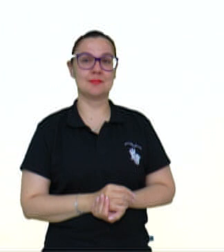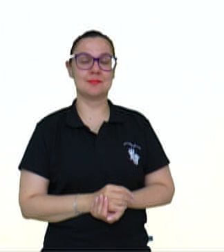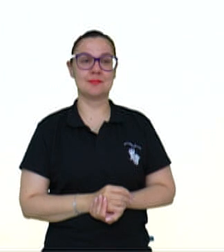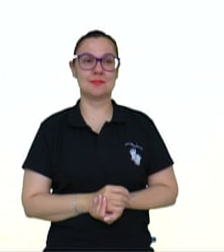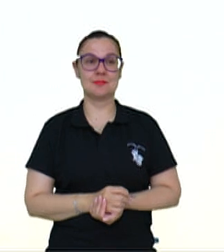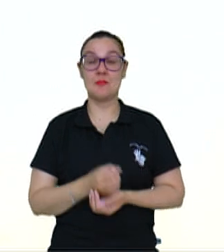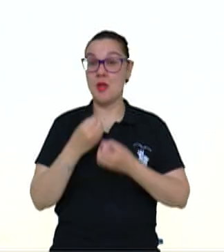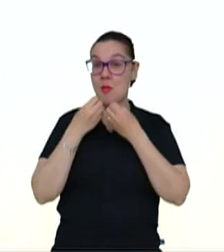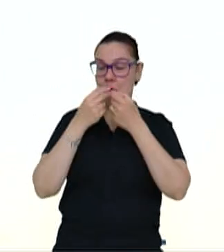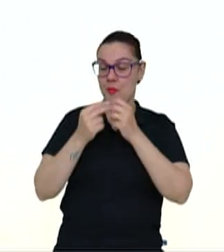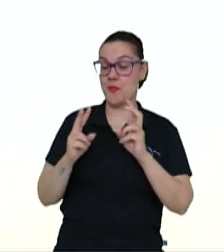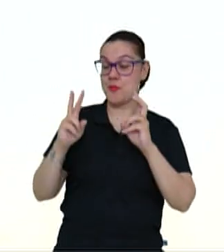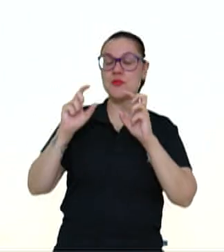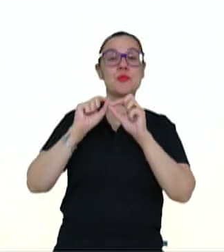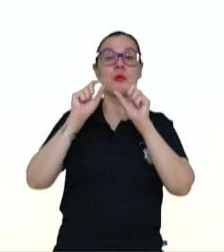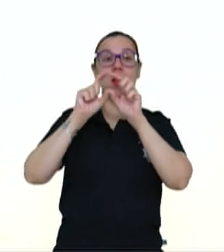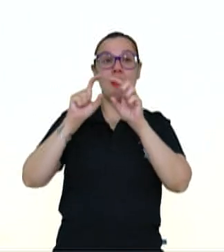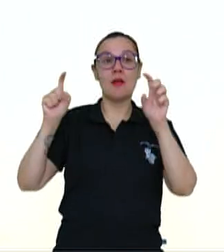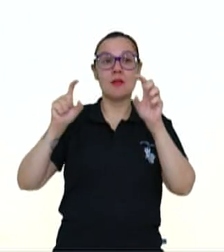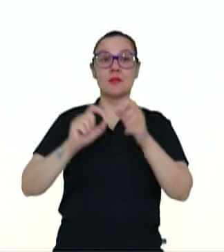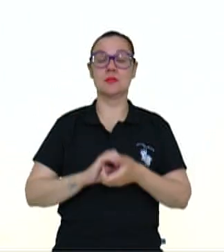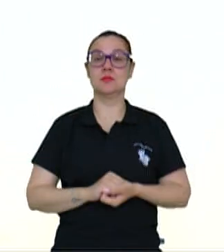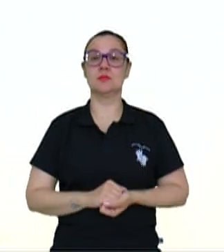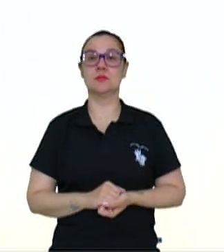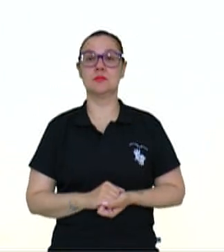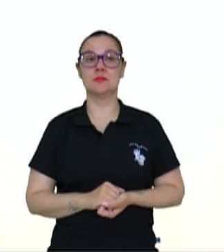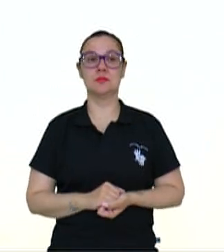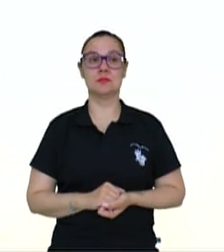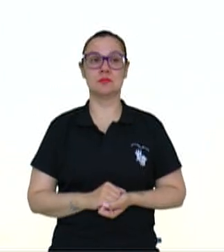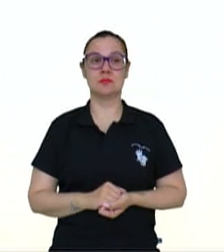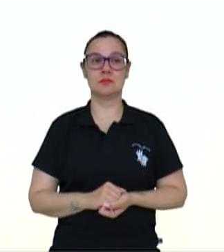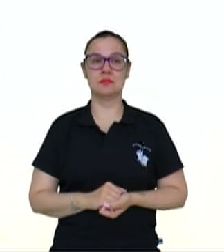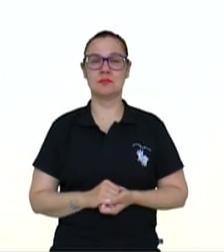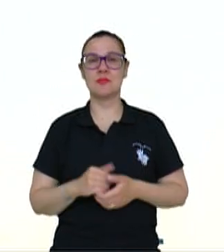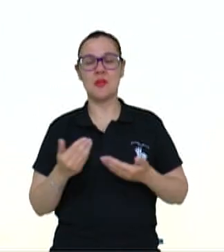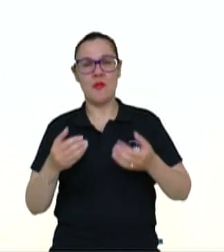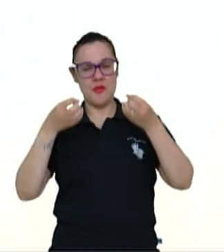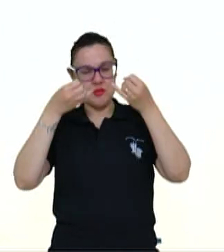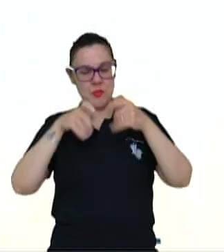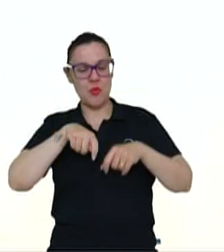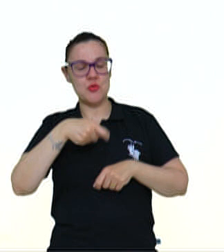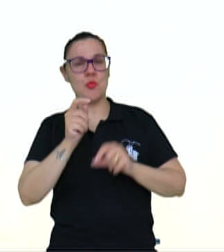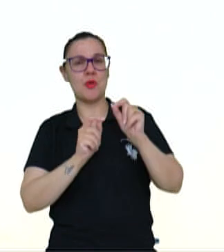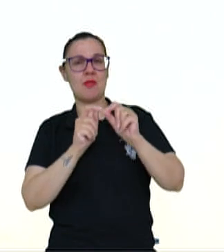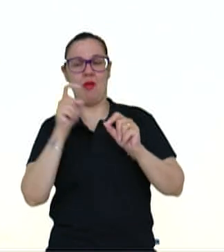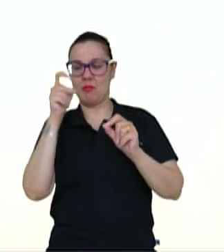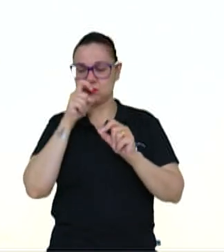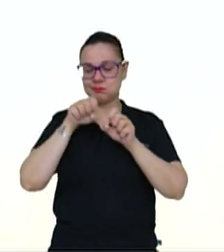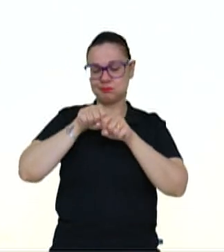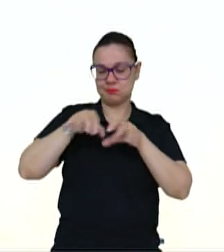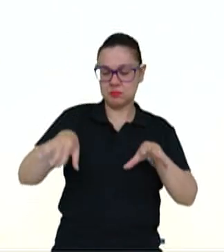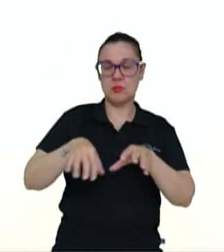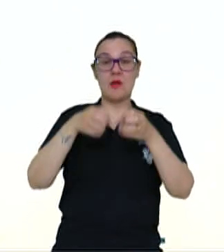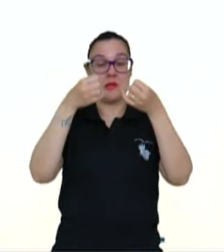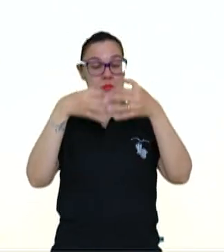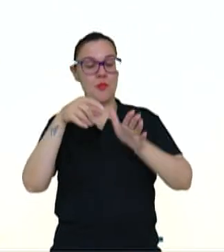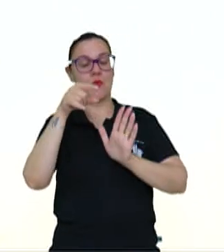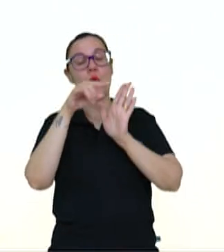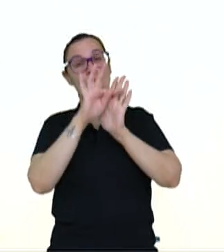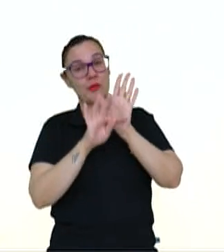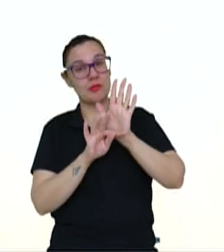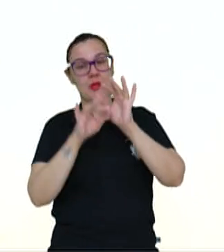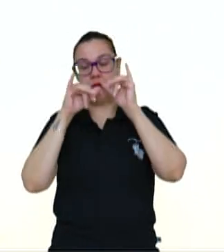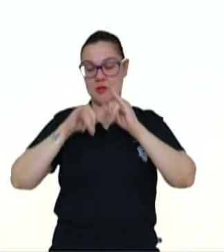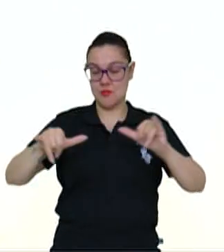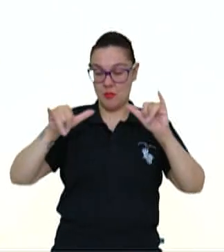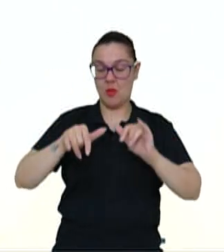nossa aula se intitulava Seria simplesmente verdade ou fake news? A gente falou um pouquinho sobre as fake news, trouxe um pouquinho dos textos